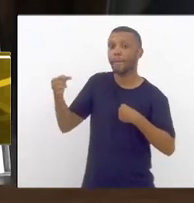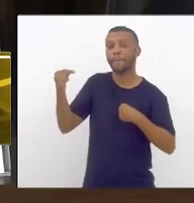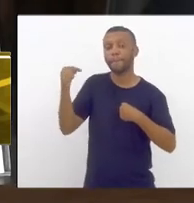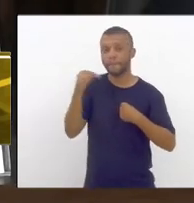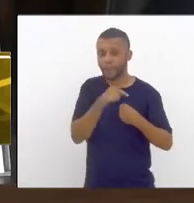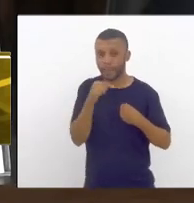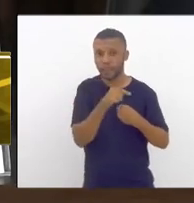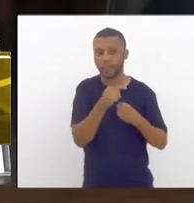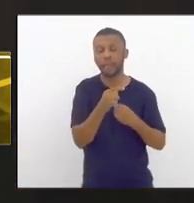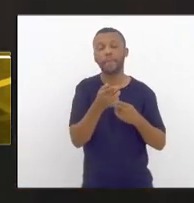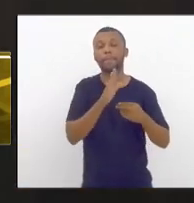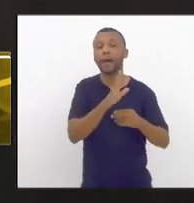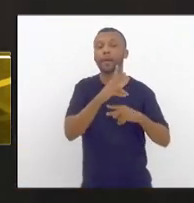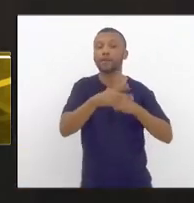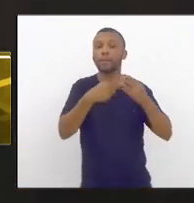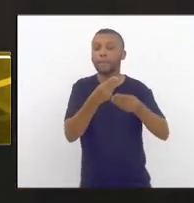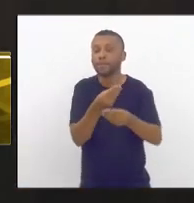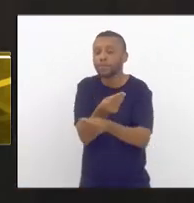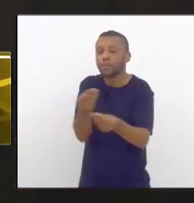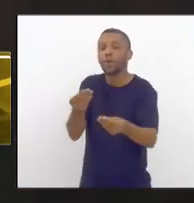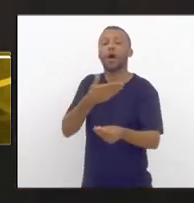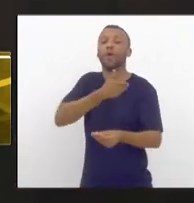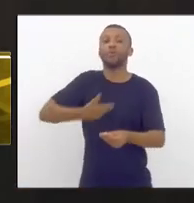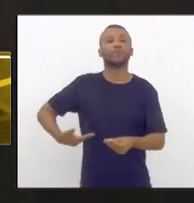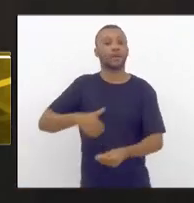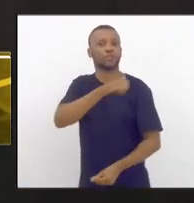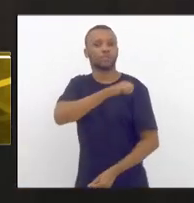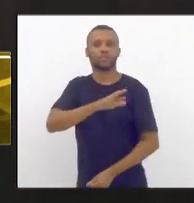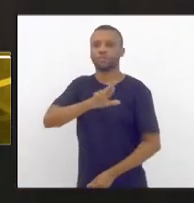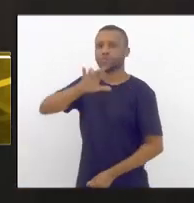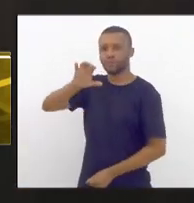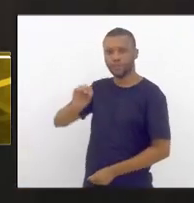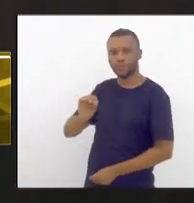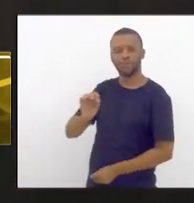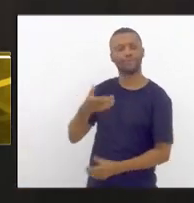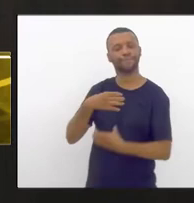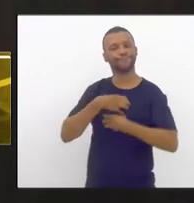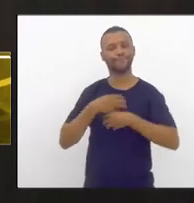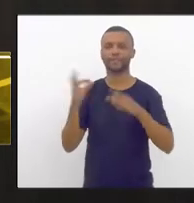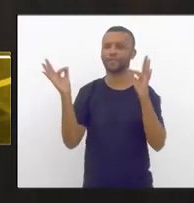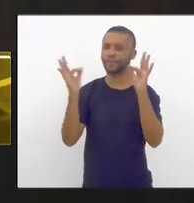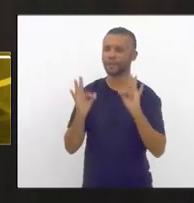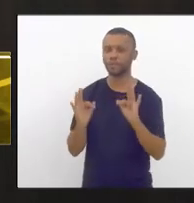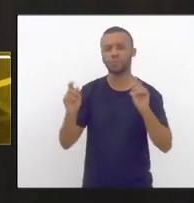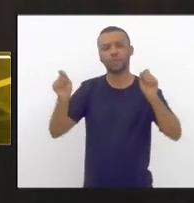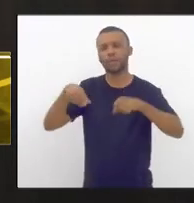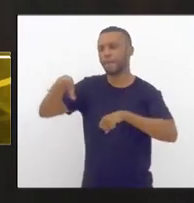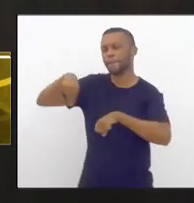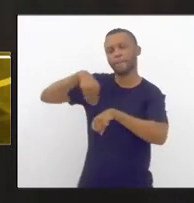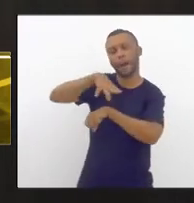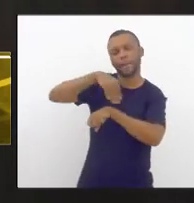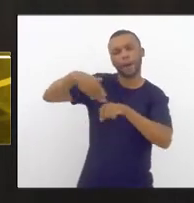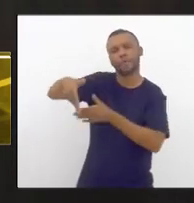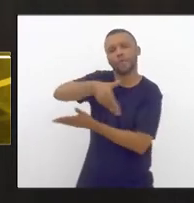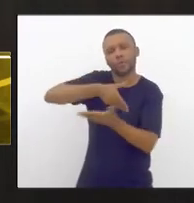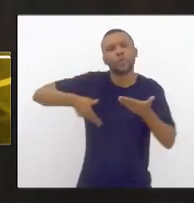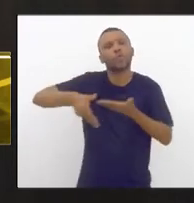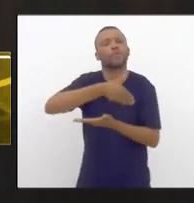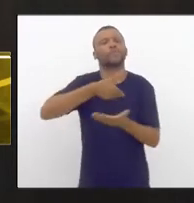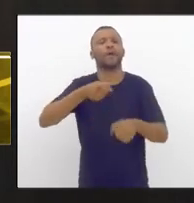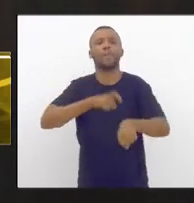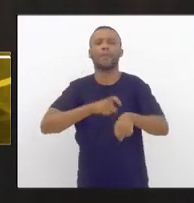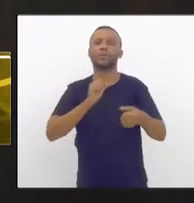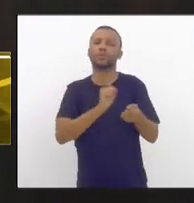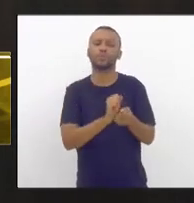para o estado do Rio de Janeiro Então eu fico feliz de estar aqui podendo Compartilhar esse momento com você Fernando